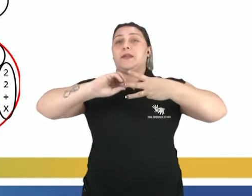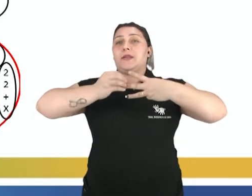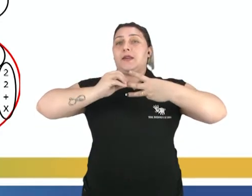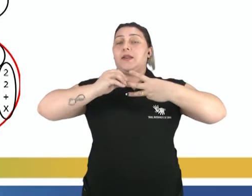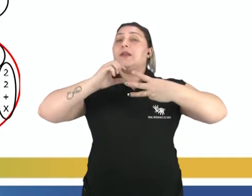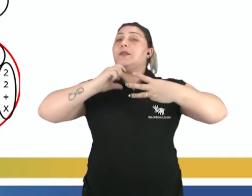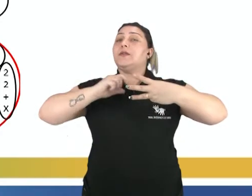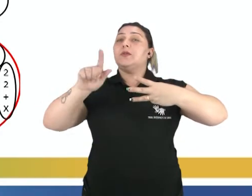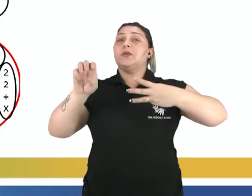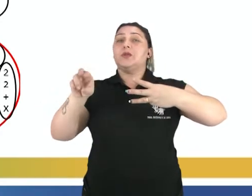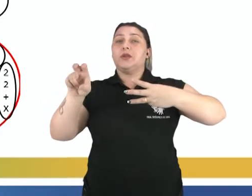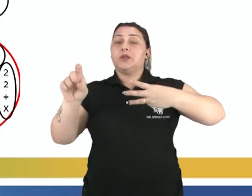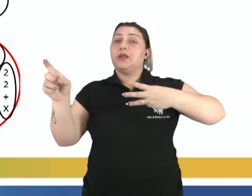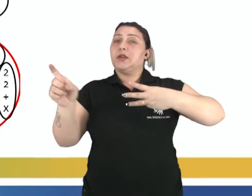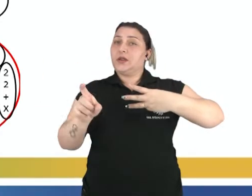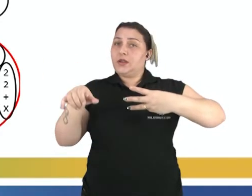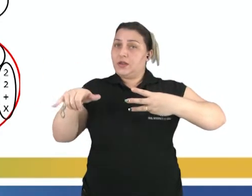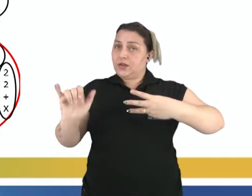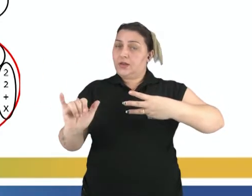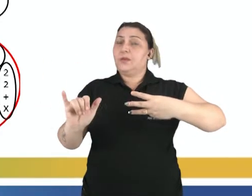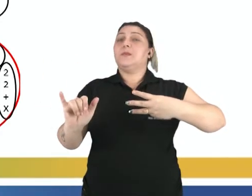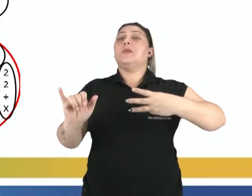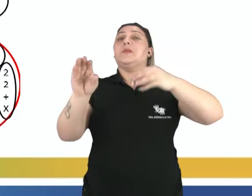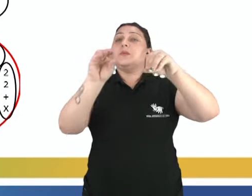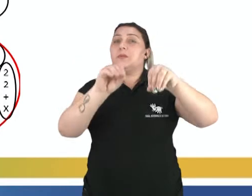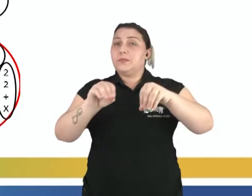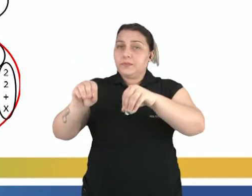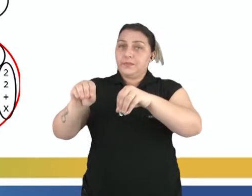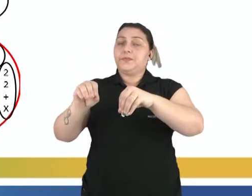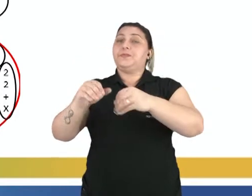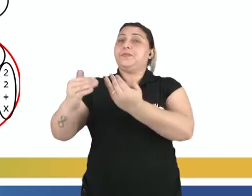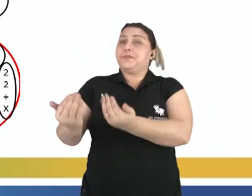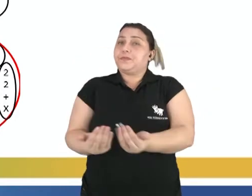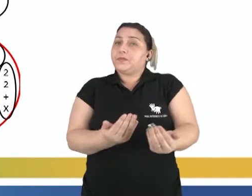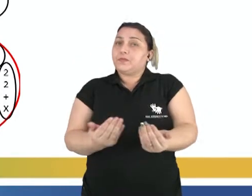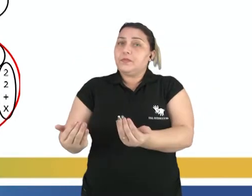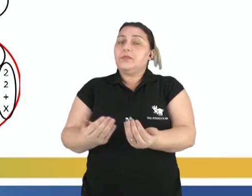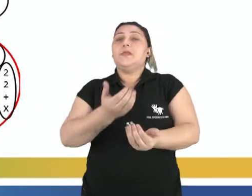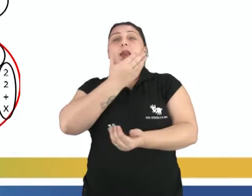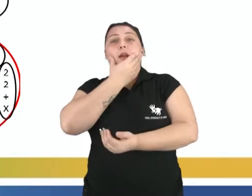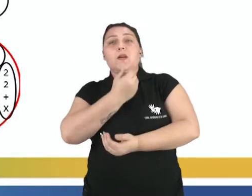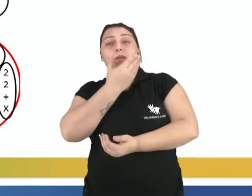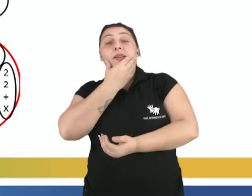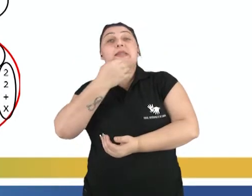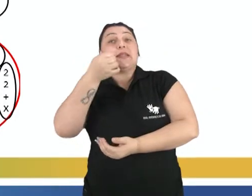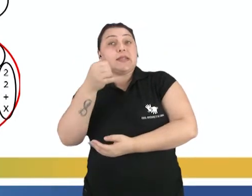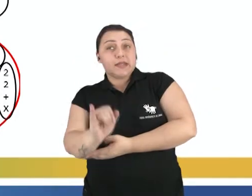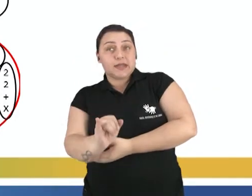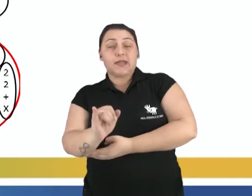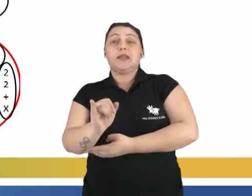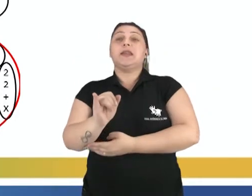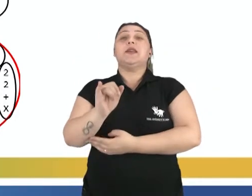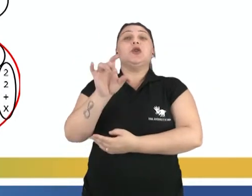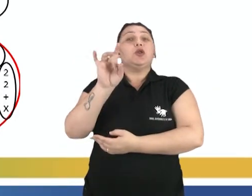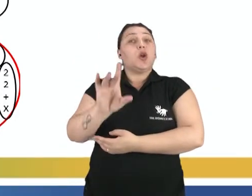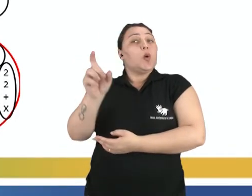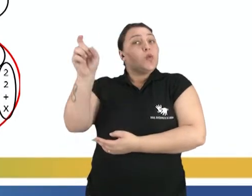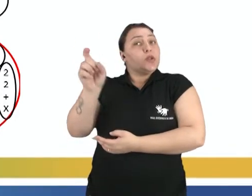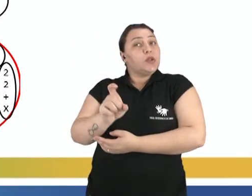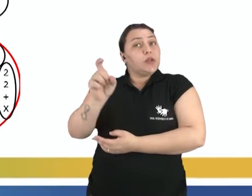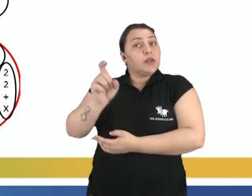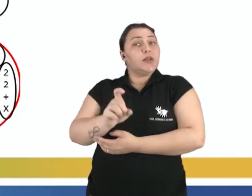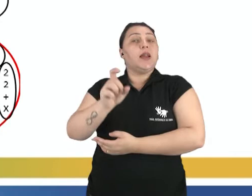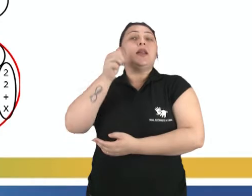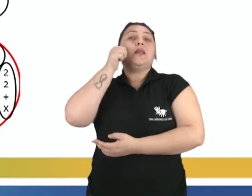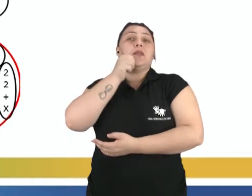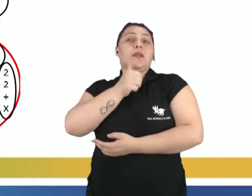esse gene Y vai ser passado para o bebê, então ele será macho. Caso seja apenas o X,